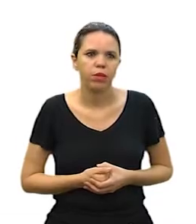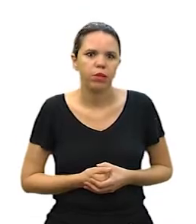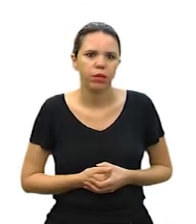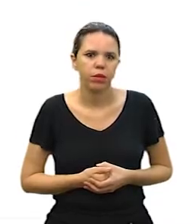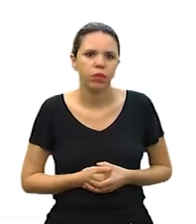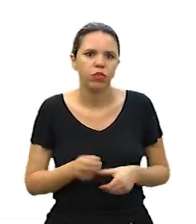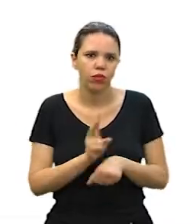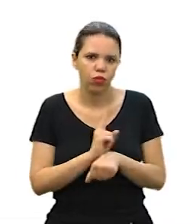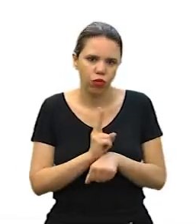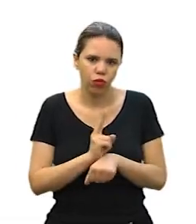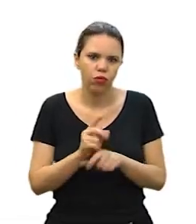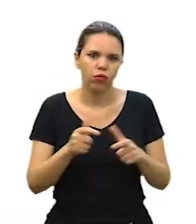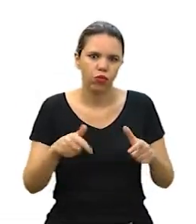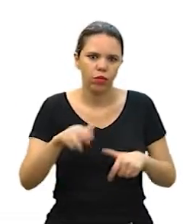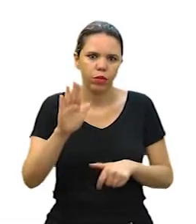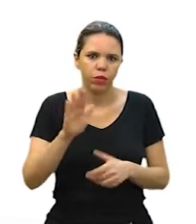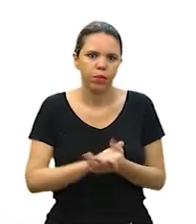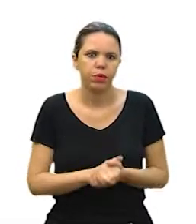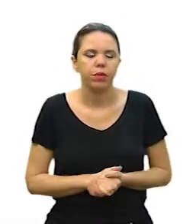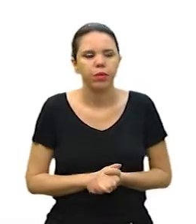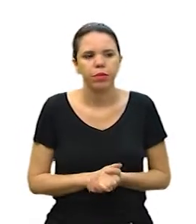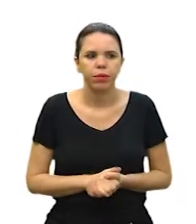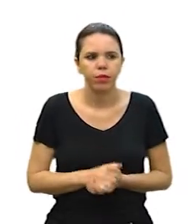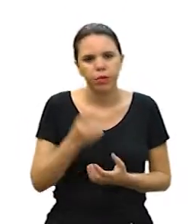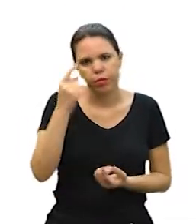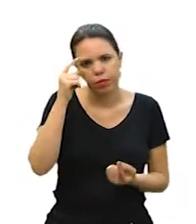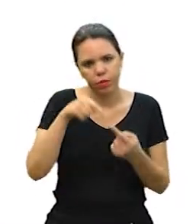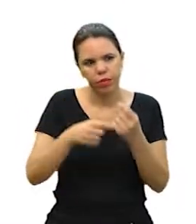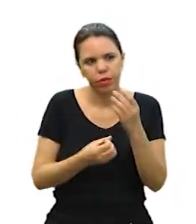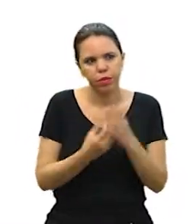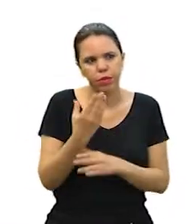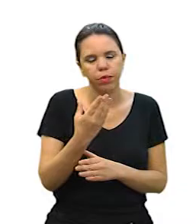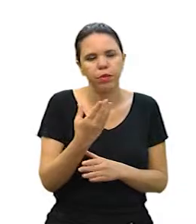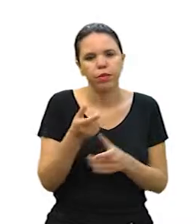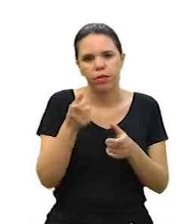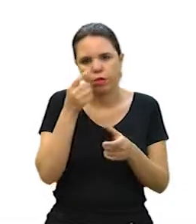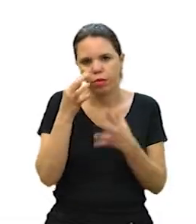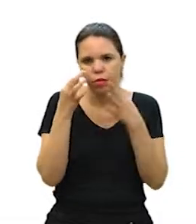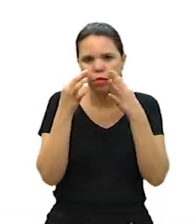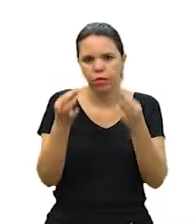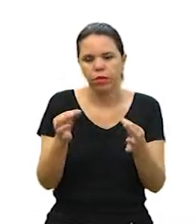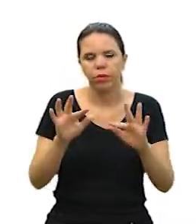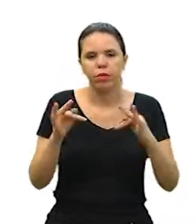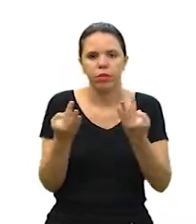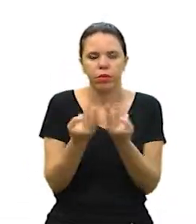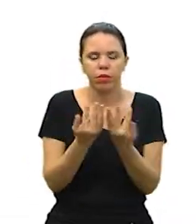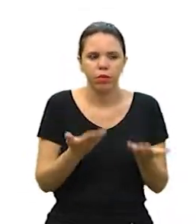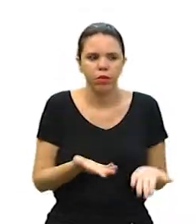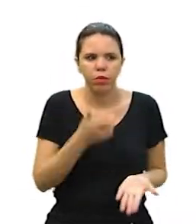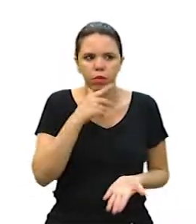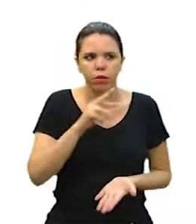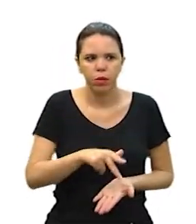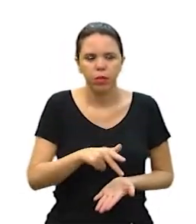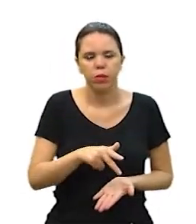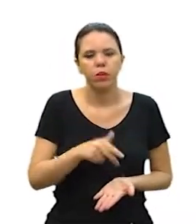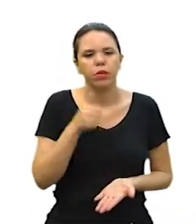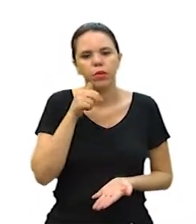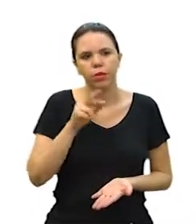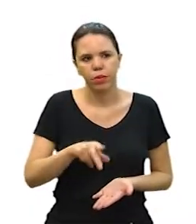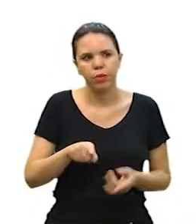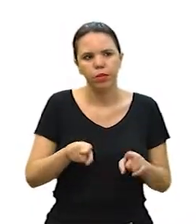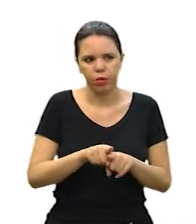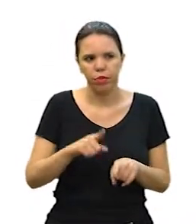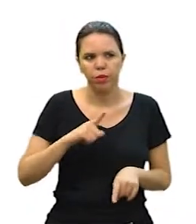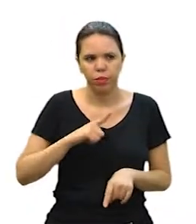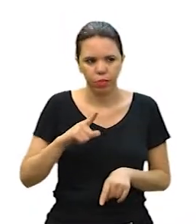que lhe dava alguma segurança a mais, mas a ideia nasceu de observar, porque minha família, meu irmão e minha